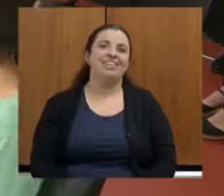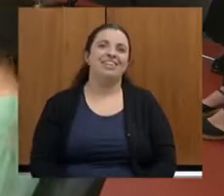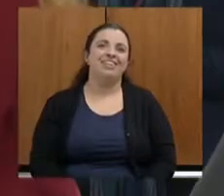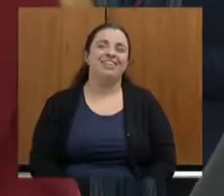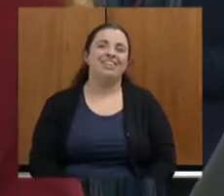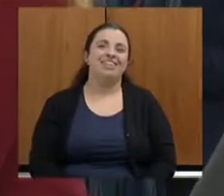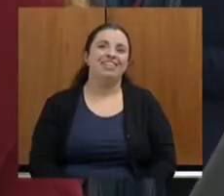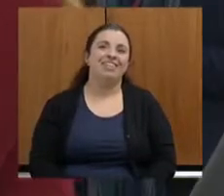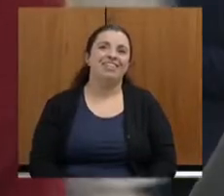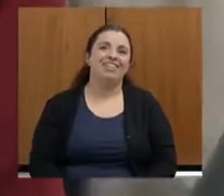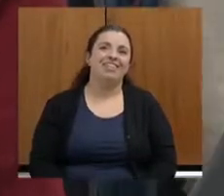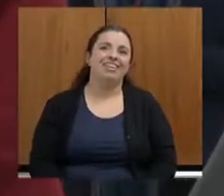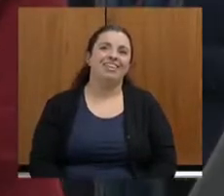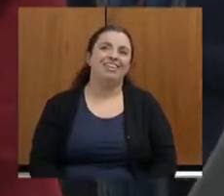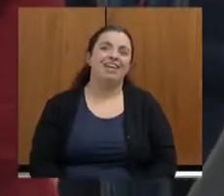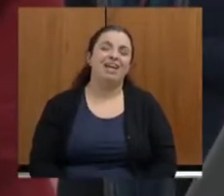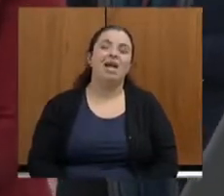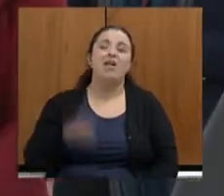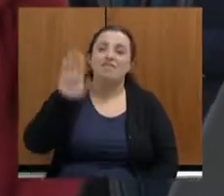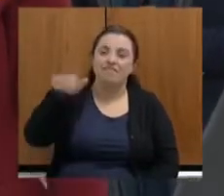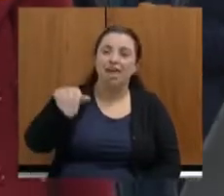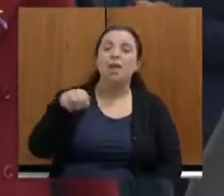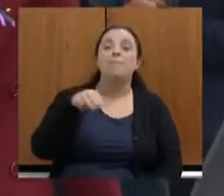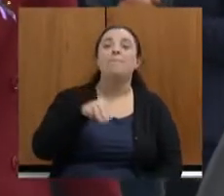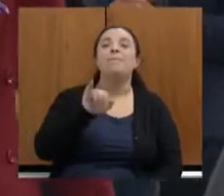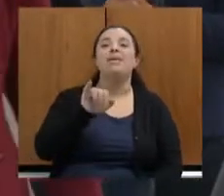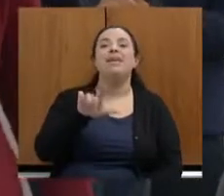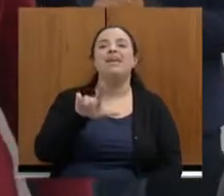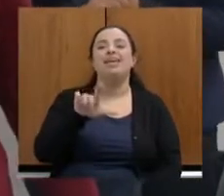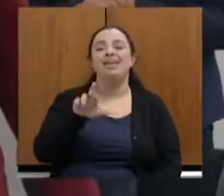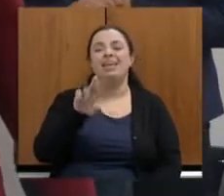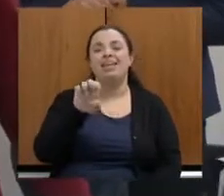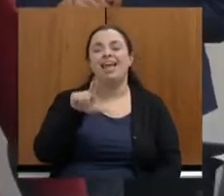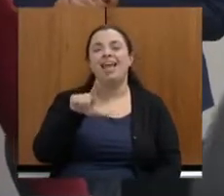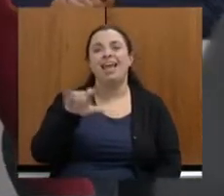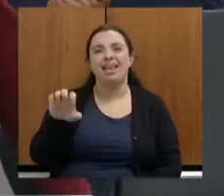Jamile Cadê a Mirela vem cá também